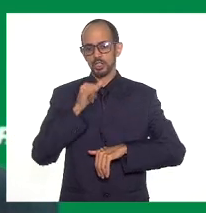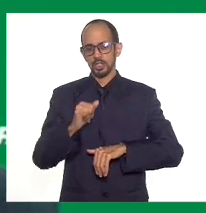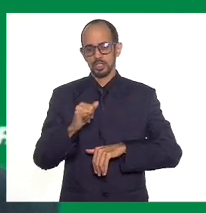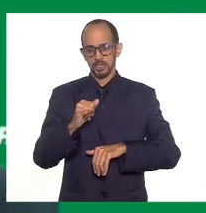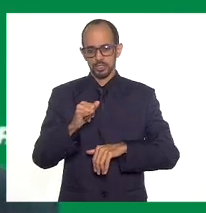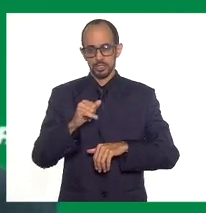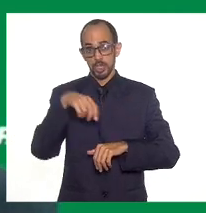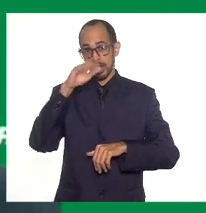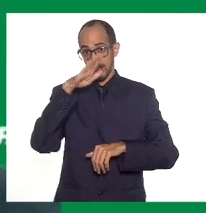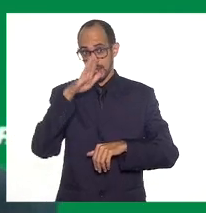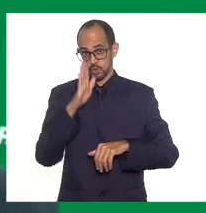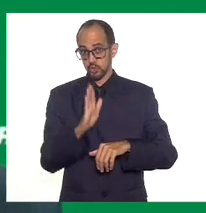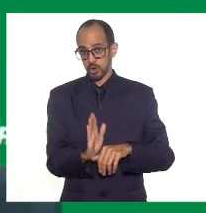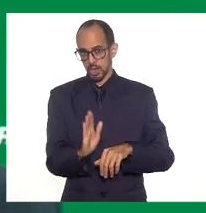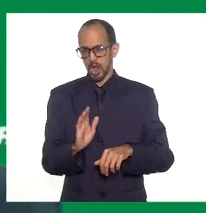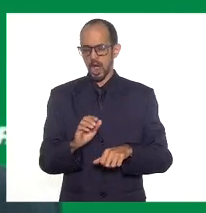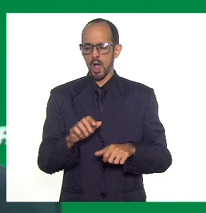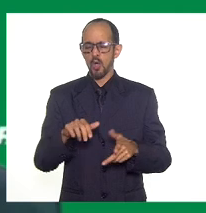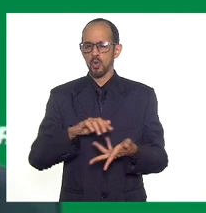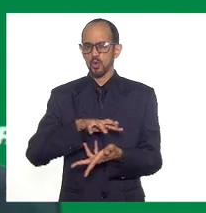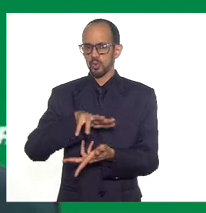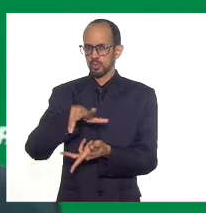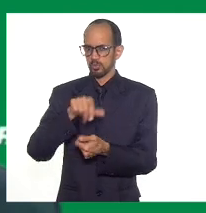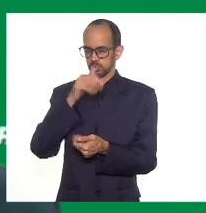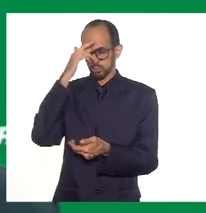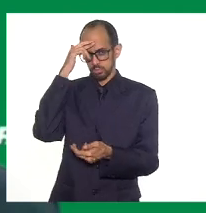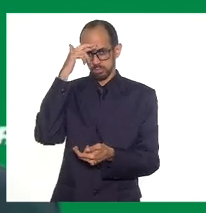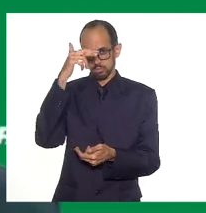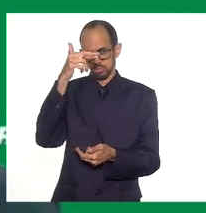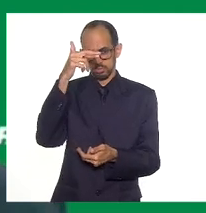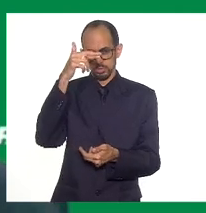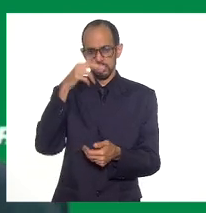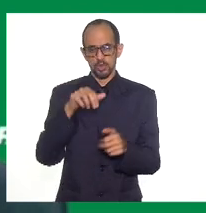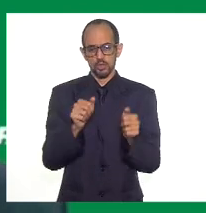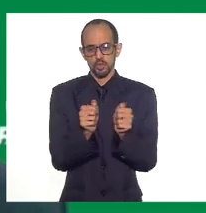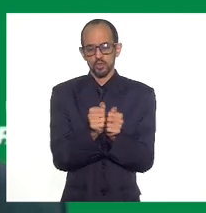bastante respeitado, sediado lá em Paris, junto ao CDE.